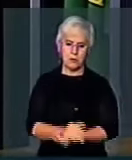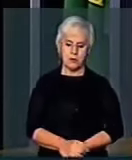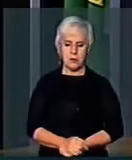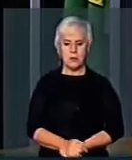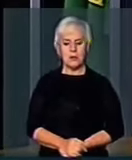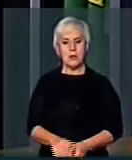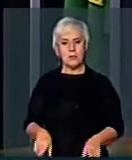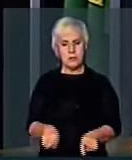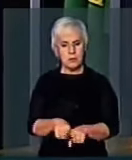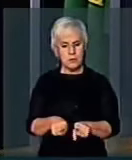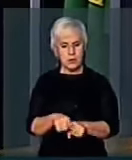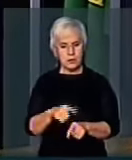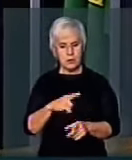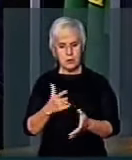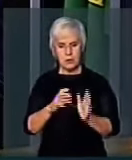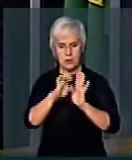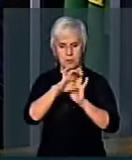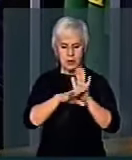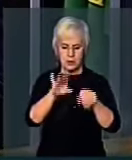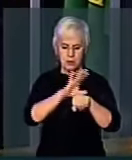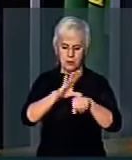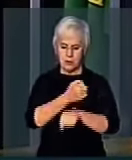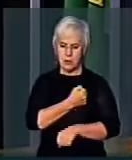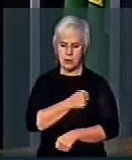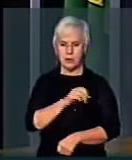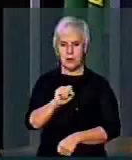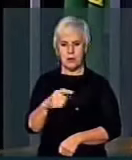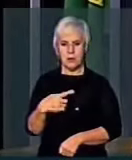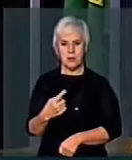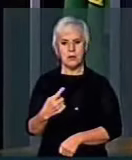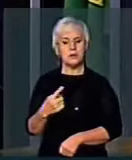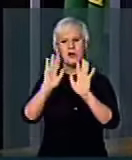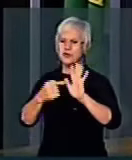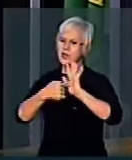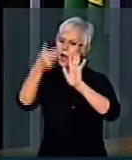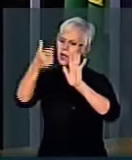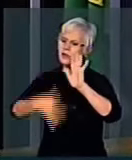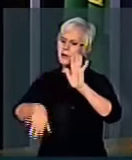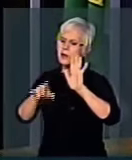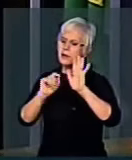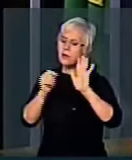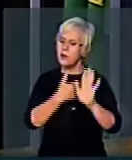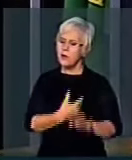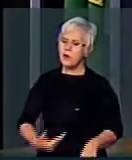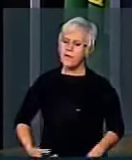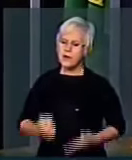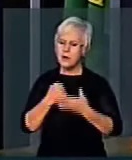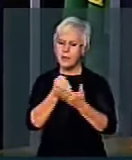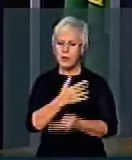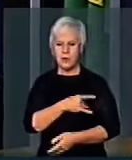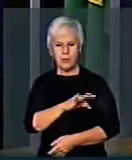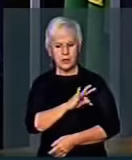pela propriedade privada. A emenda constitucional 81 é algo mais do que claro que o governo, que com o apoio do governo do